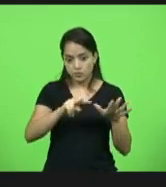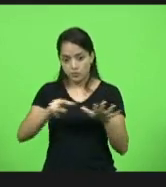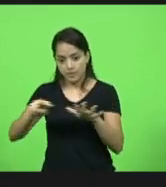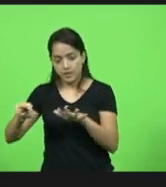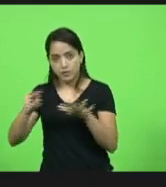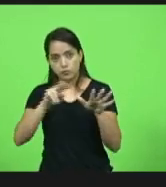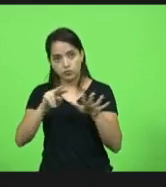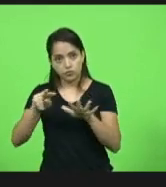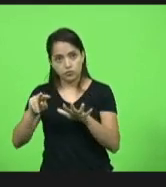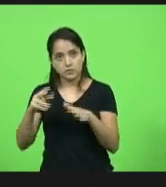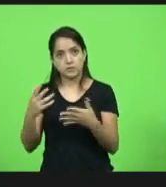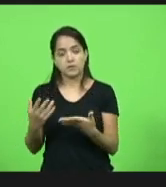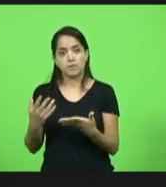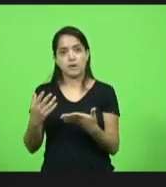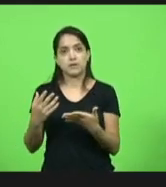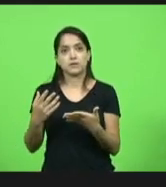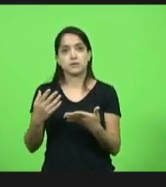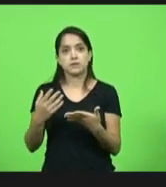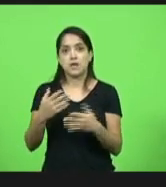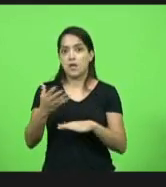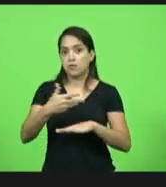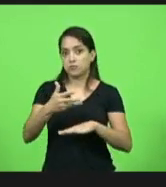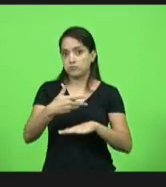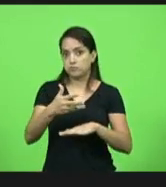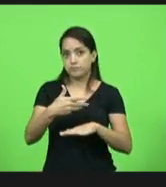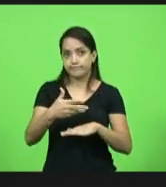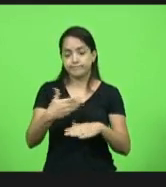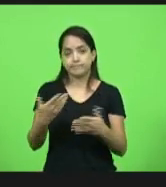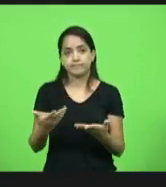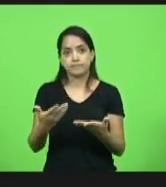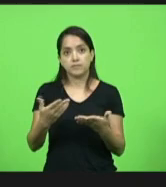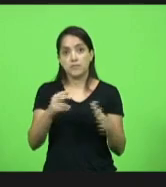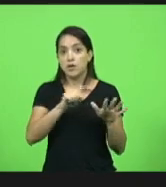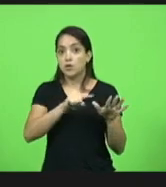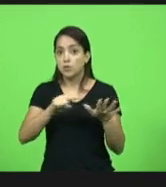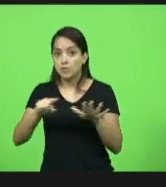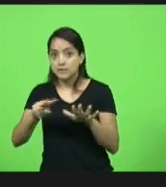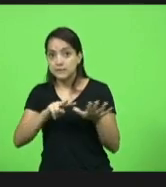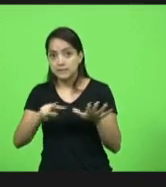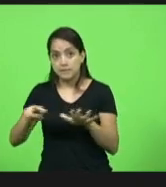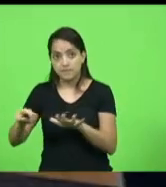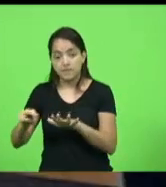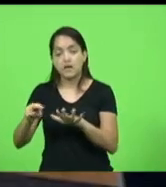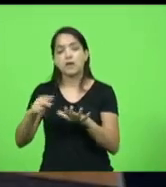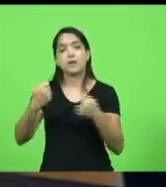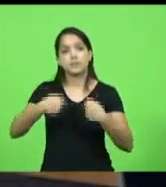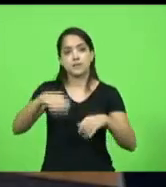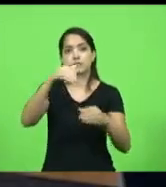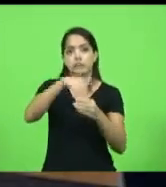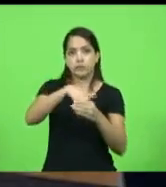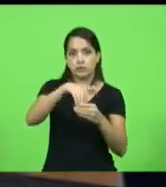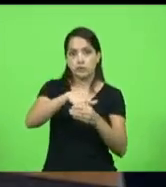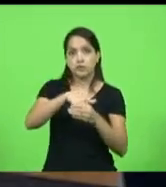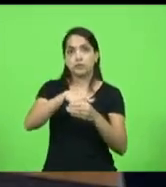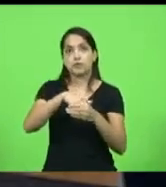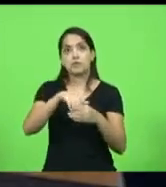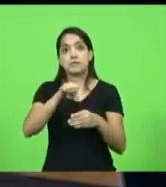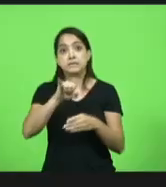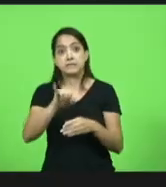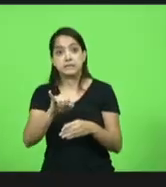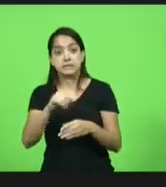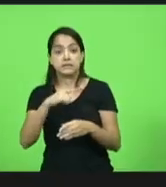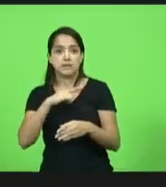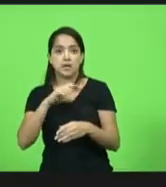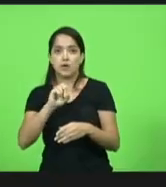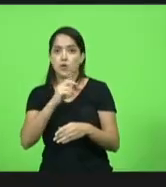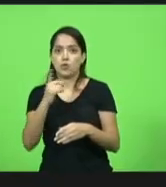foi... o regime de prioridade está valendo. Em 1 semana eu tenho que votar, mesmo que eu tenha diligência ou não. Deputado